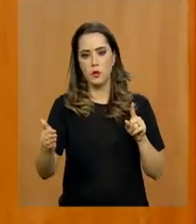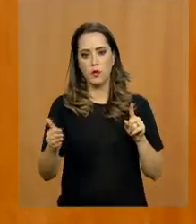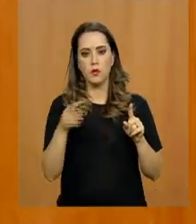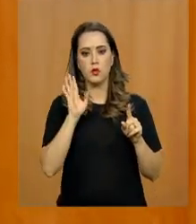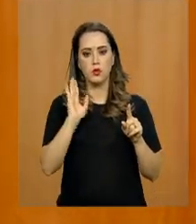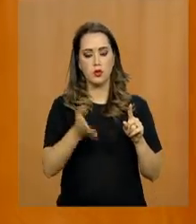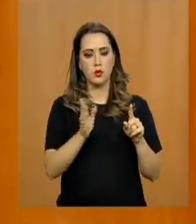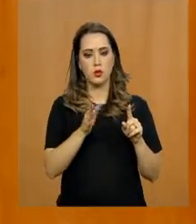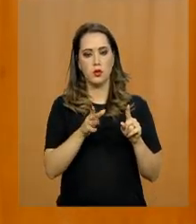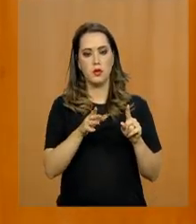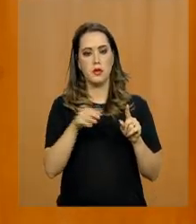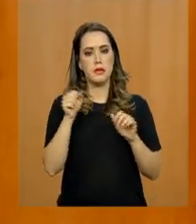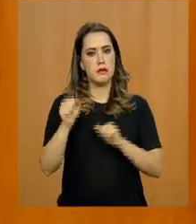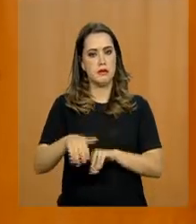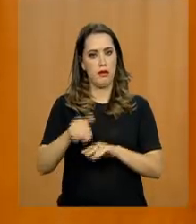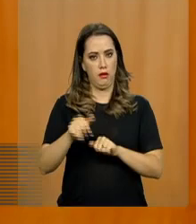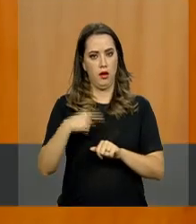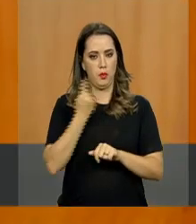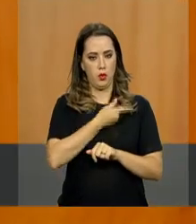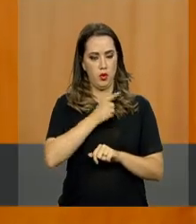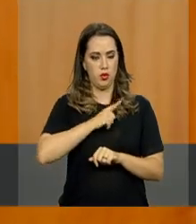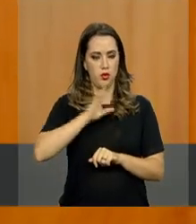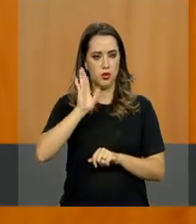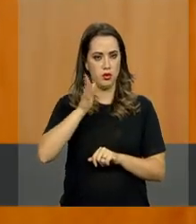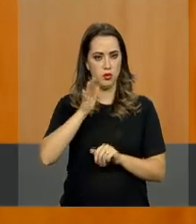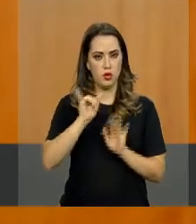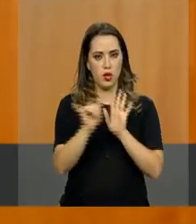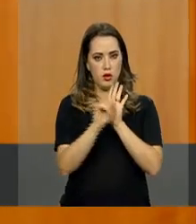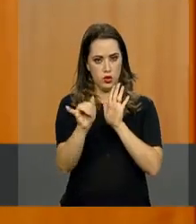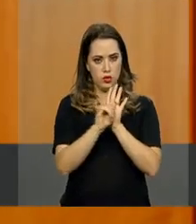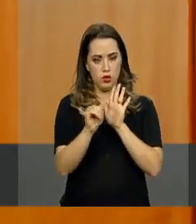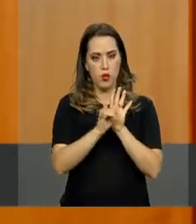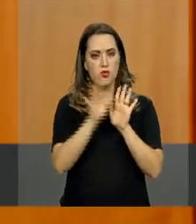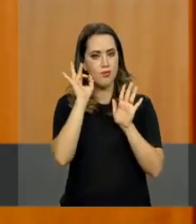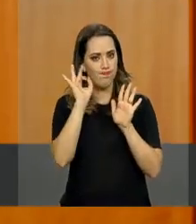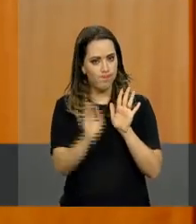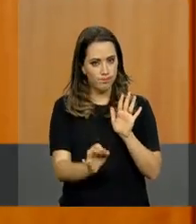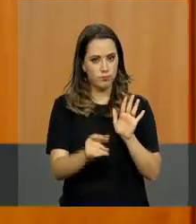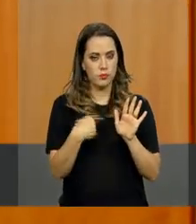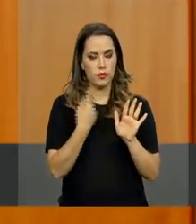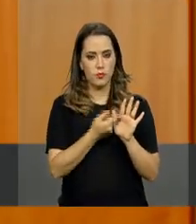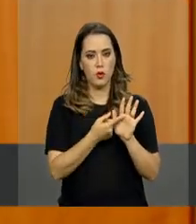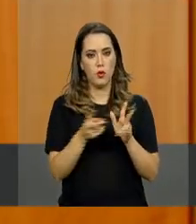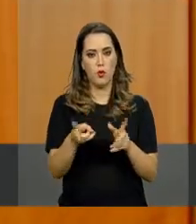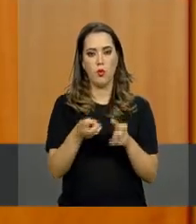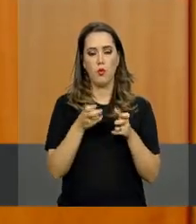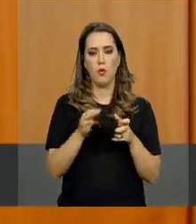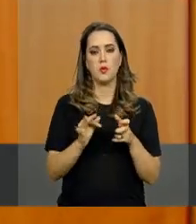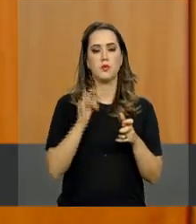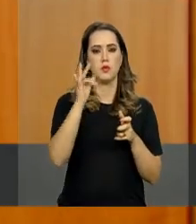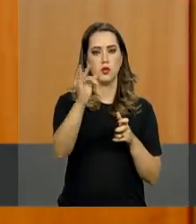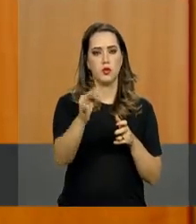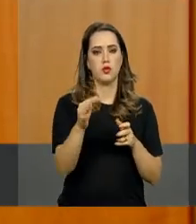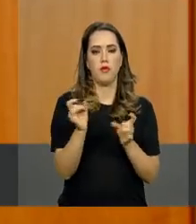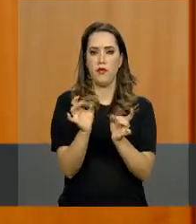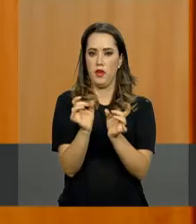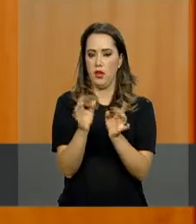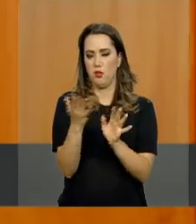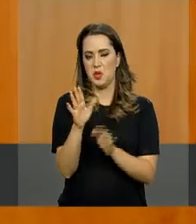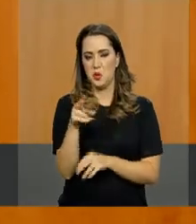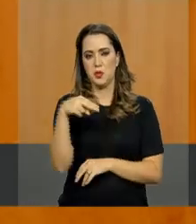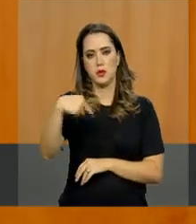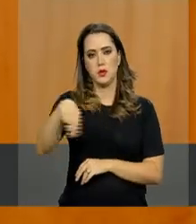já mês de setembro nós estaremos já lançando o edital né com uma previsão de um leilão lá por mês de